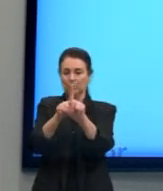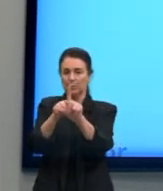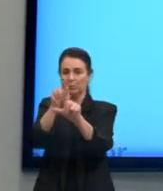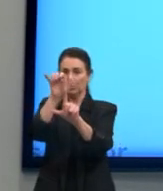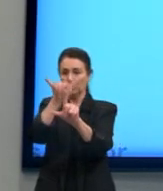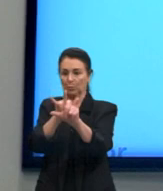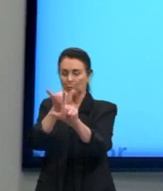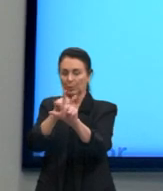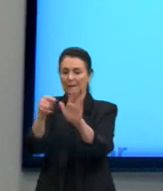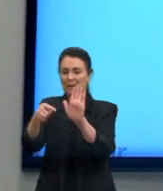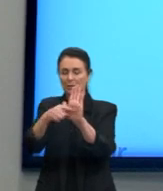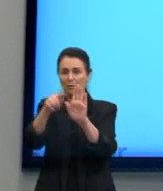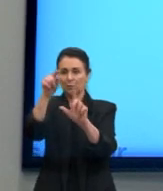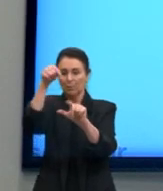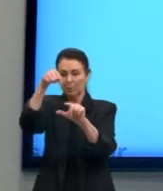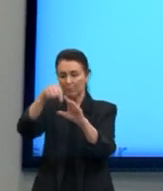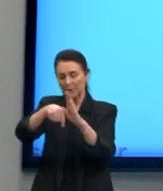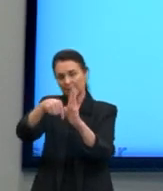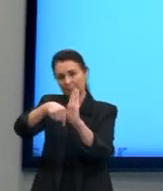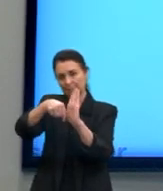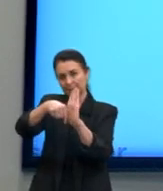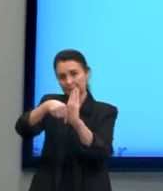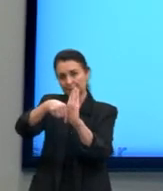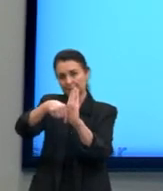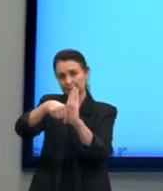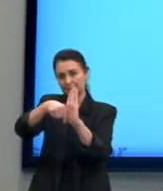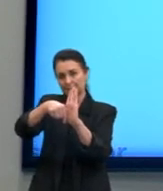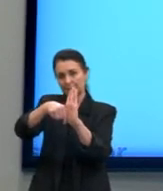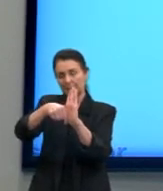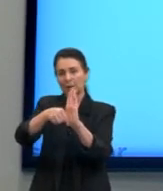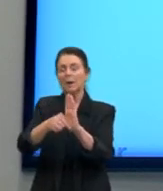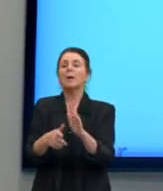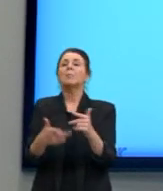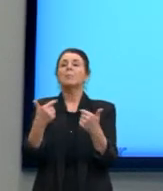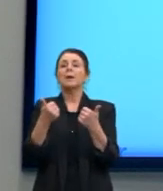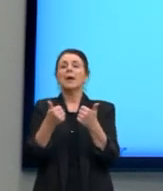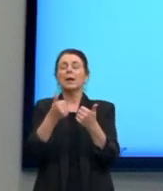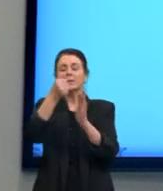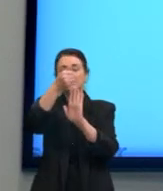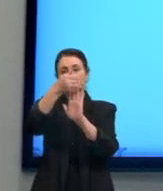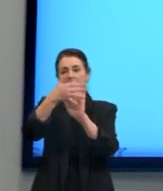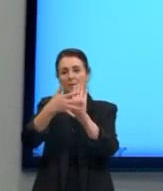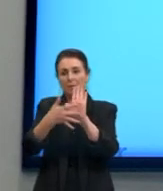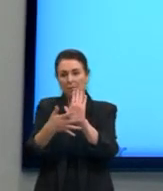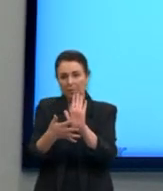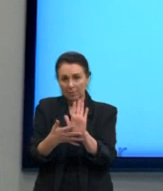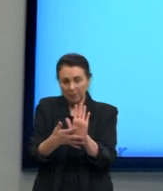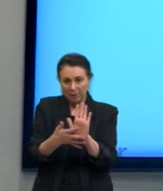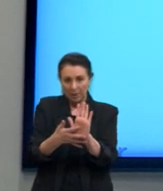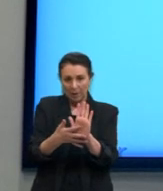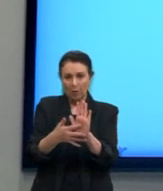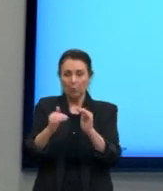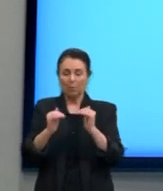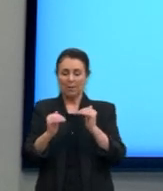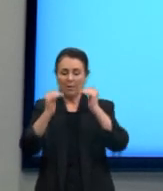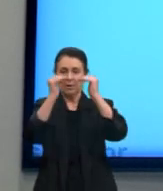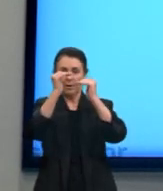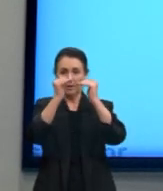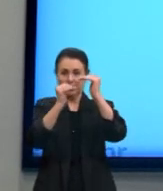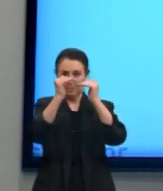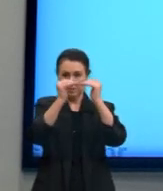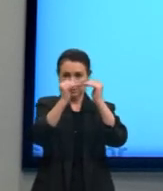e daí então para descrever um vetor uma grandeza vetorial a gente precisa dessas informações